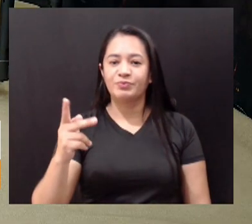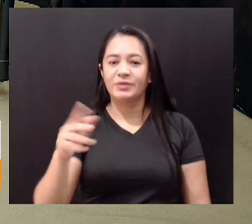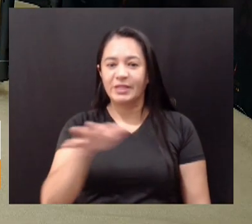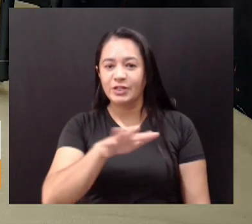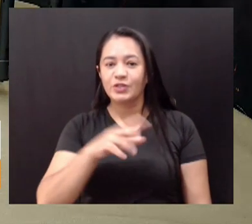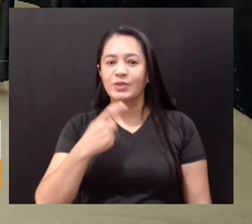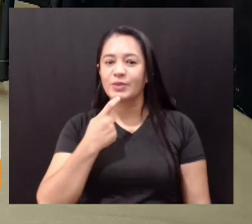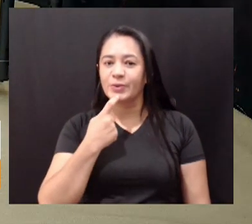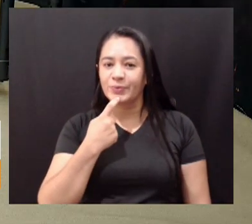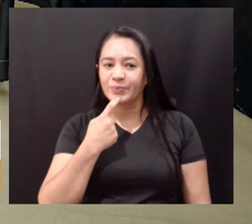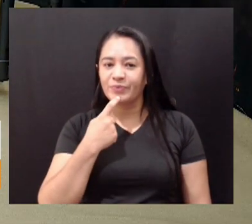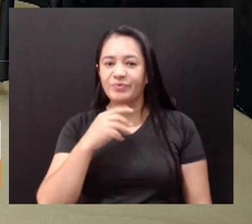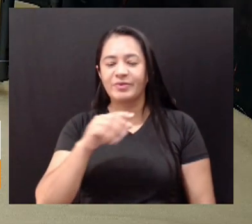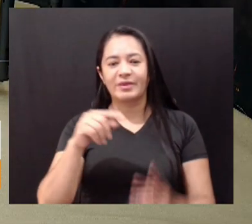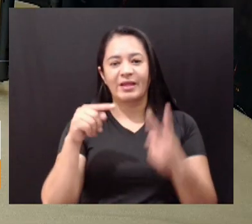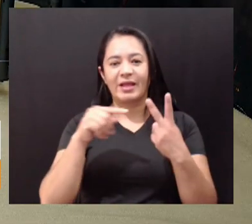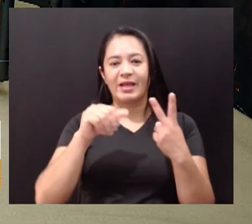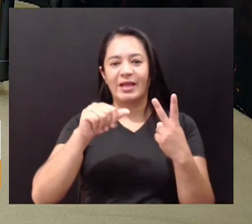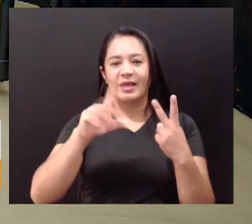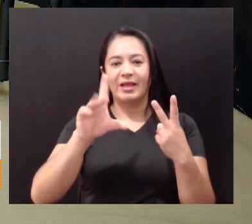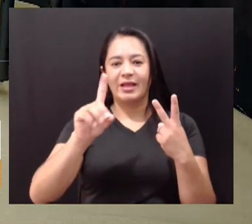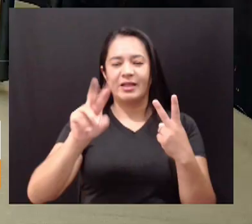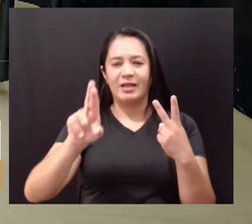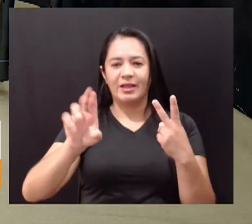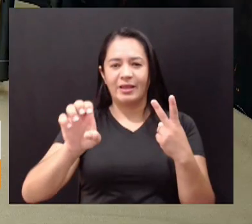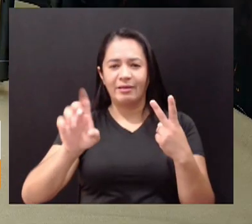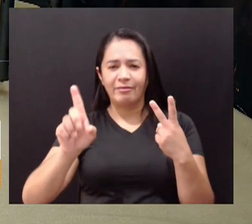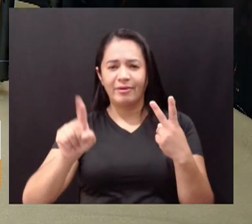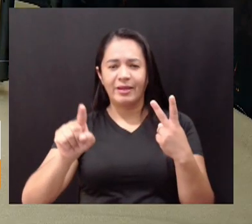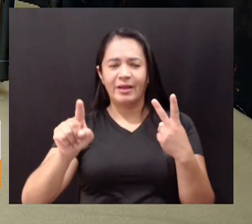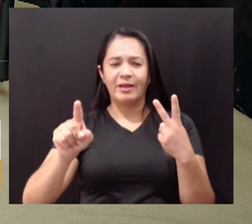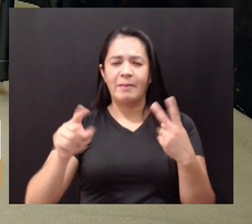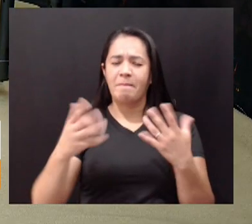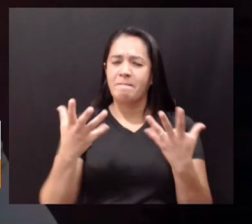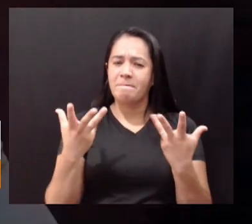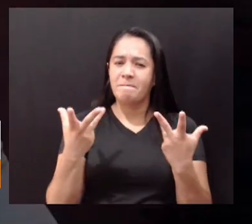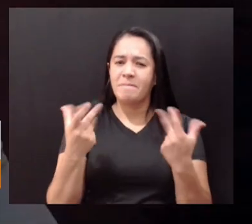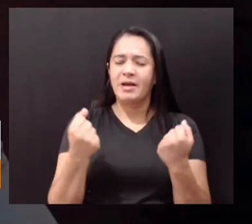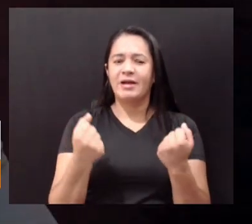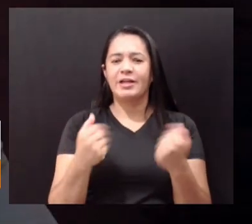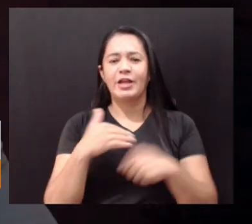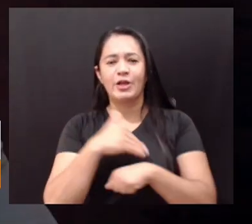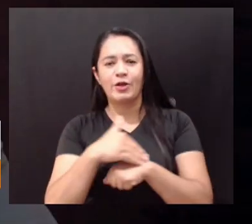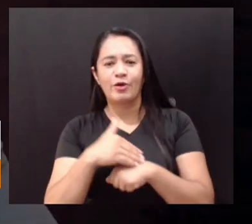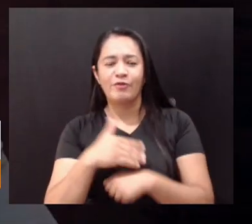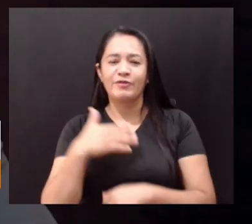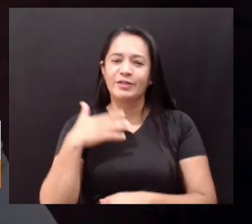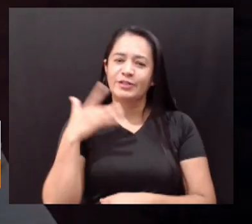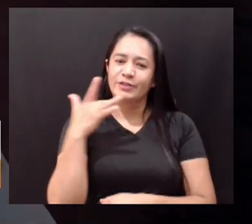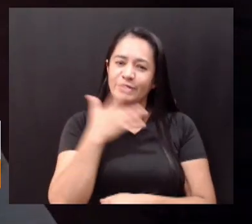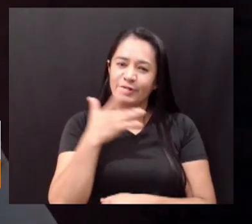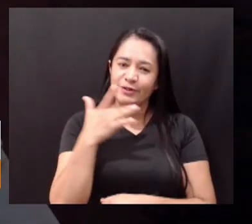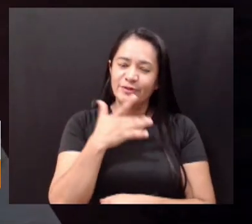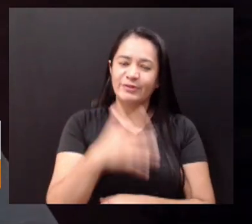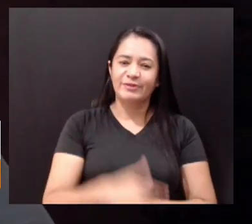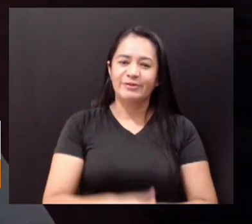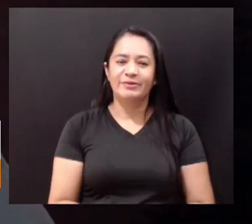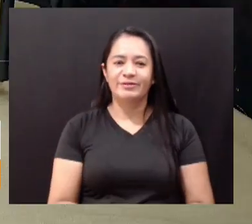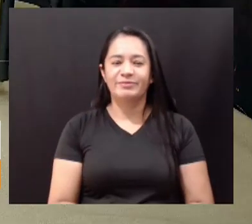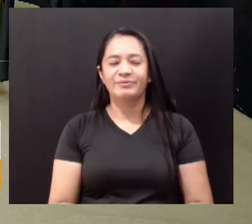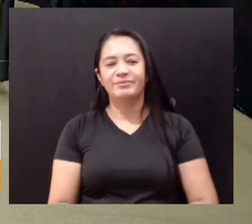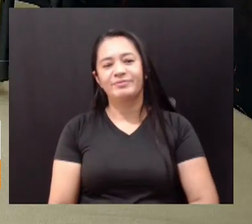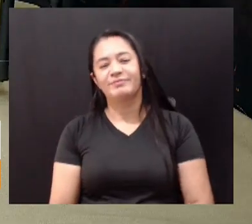André Lima. Maravilha, que bate-papo gostoso. Obrigada pela sua participação, sua presença aqui com a gente também, viu, André? Perfeito, eu que